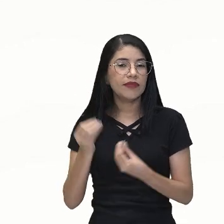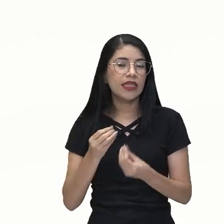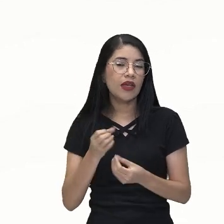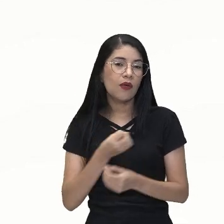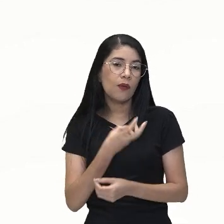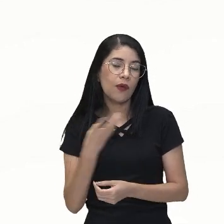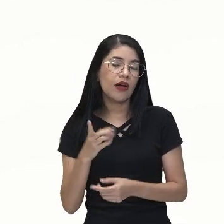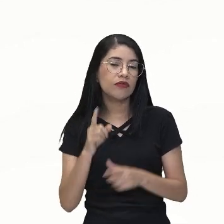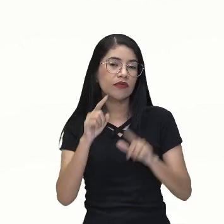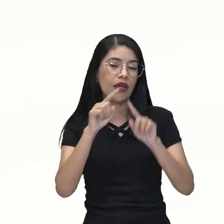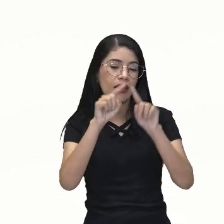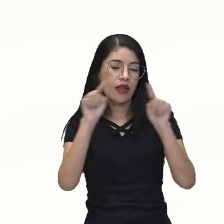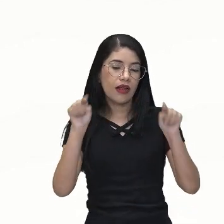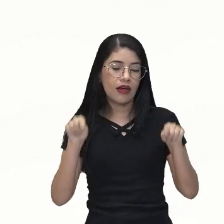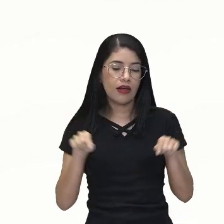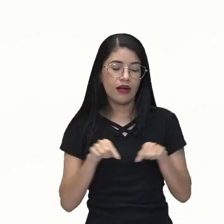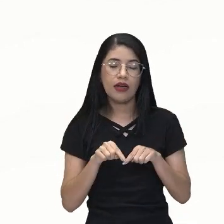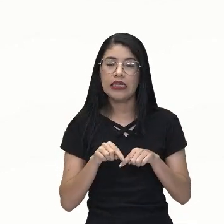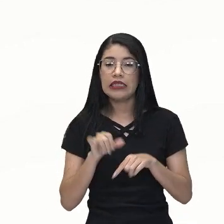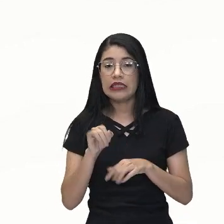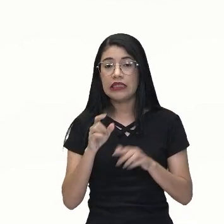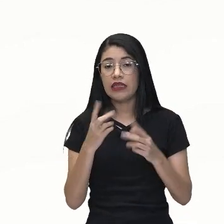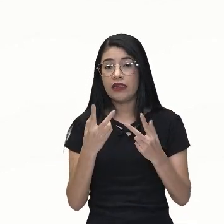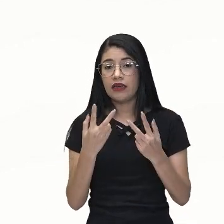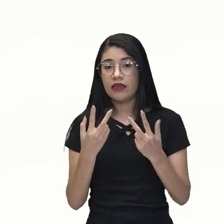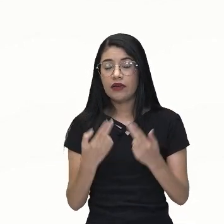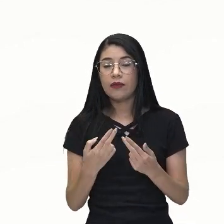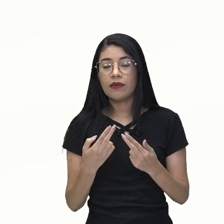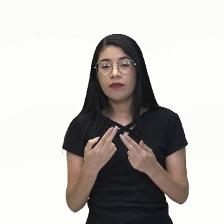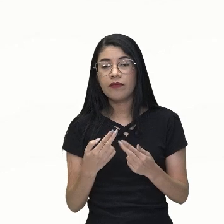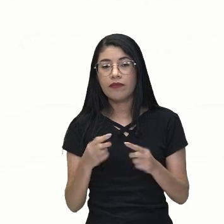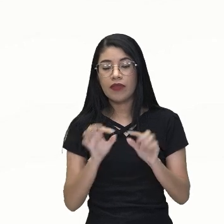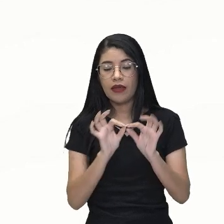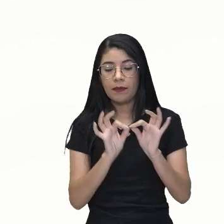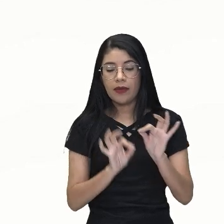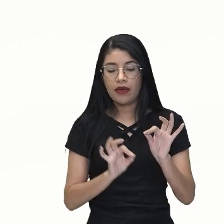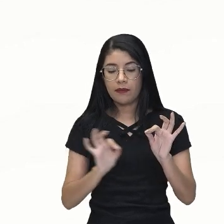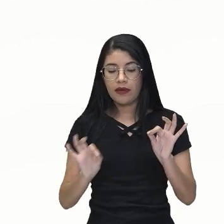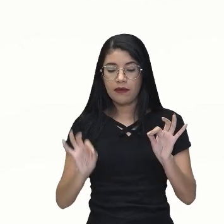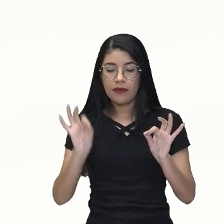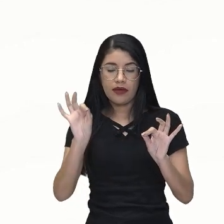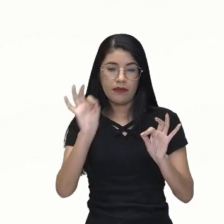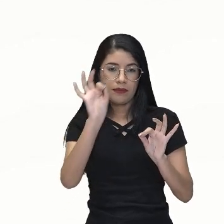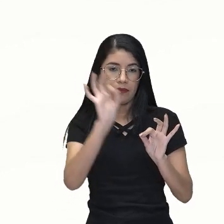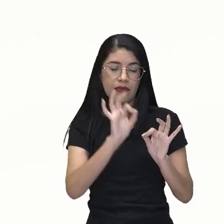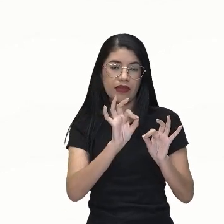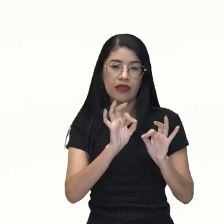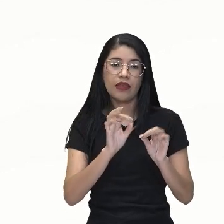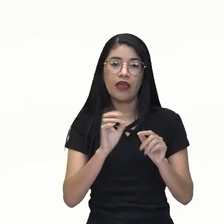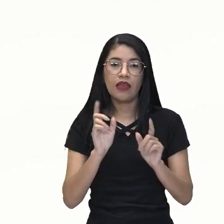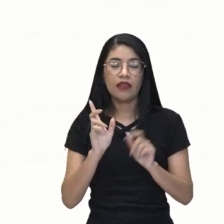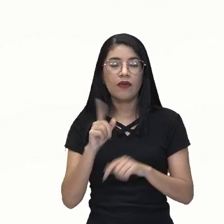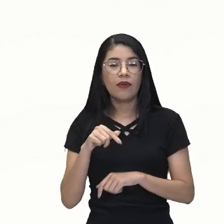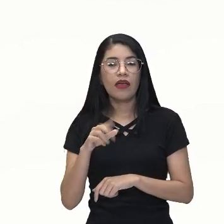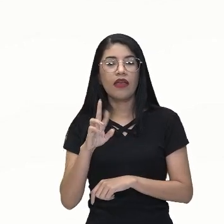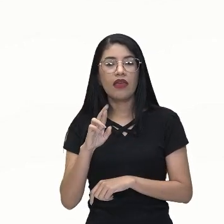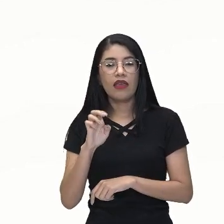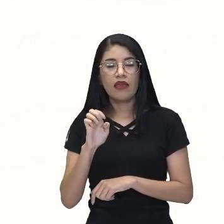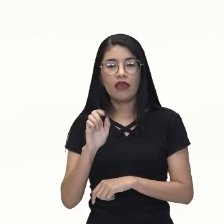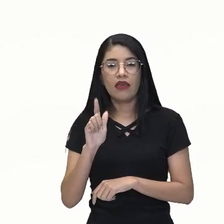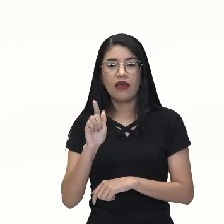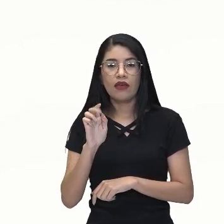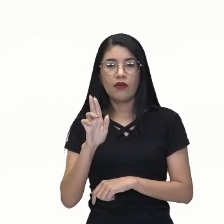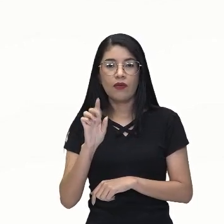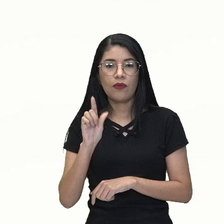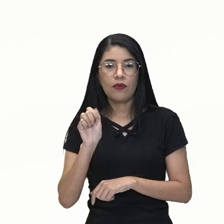de lados, se todos eles forem iguais, esse polígono será classificado como regular. Nós temos aqui,